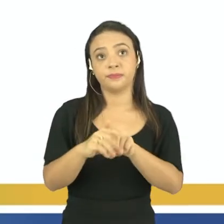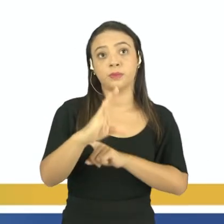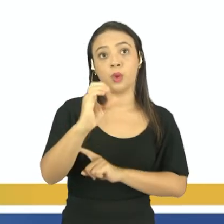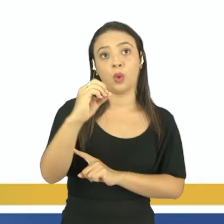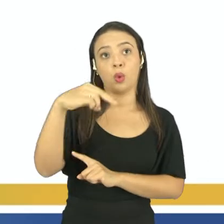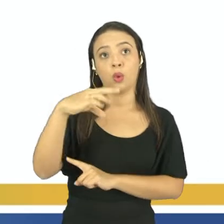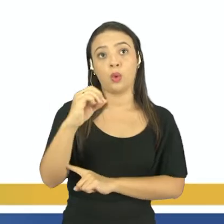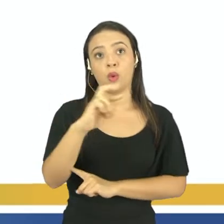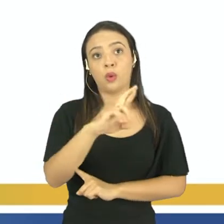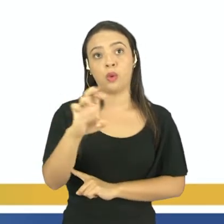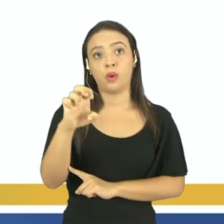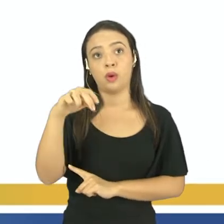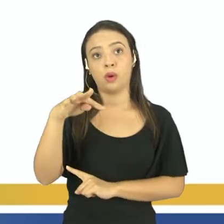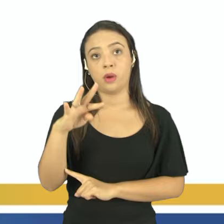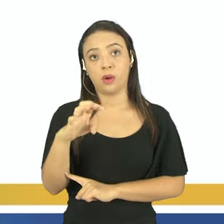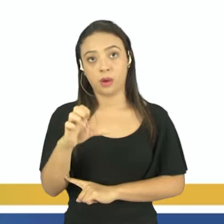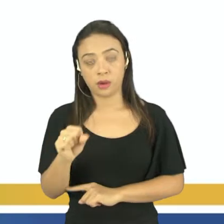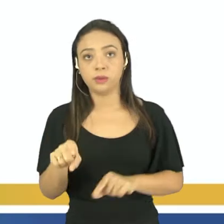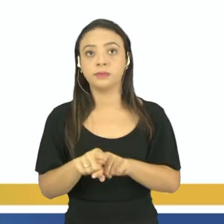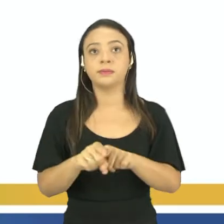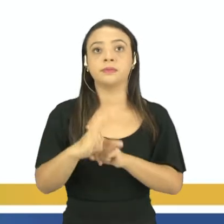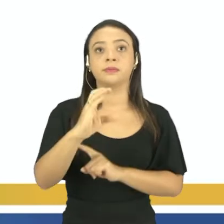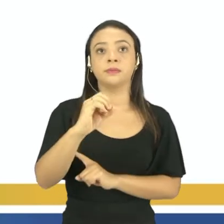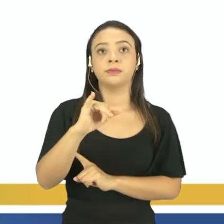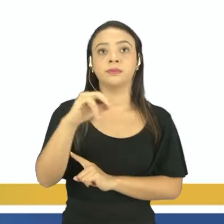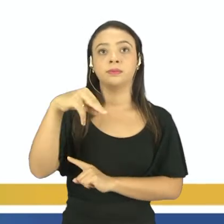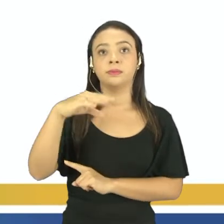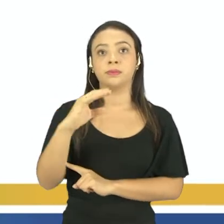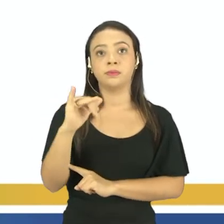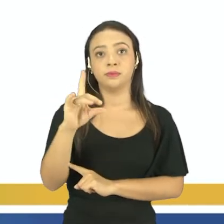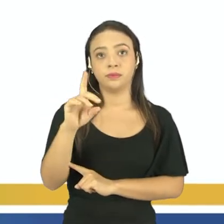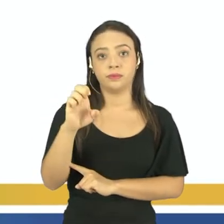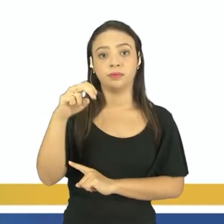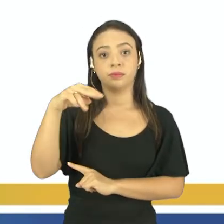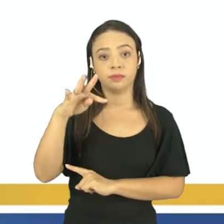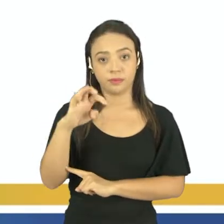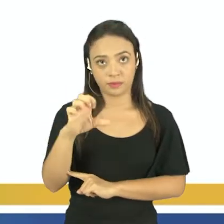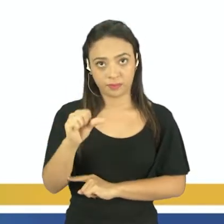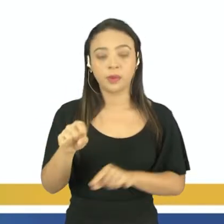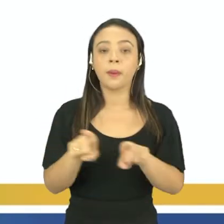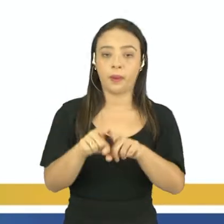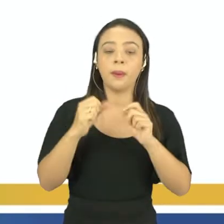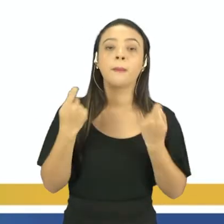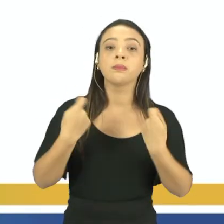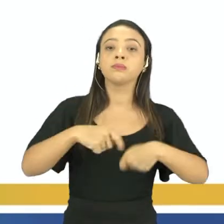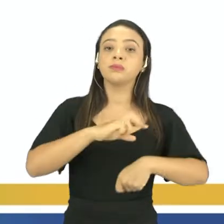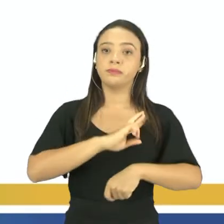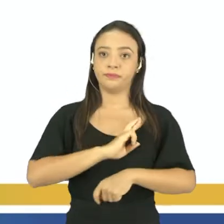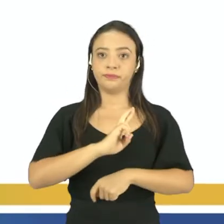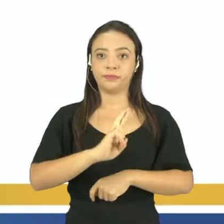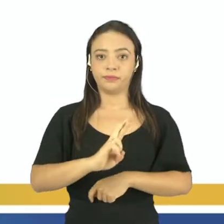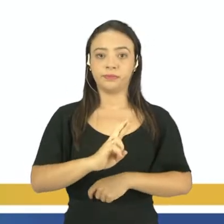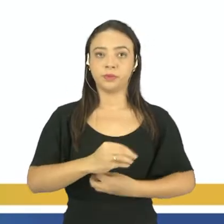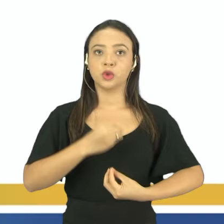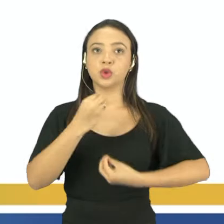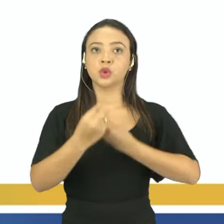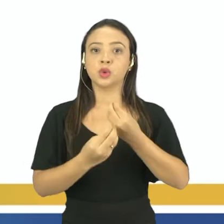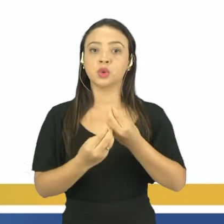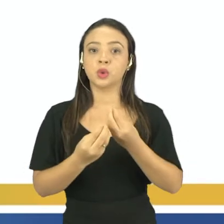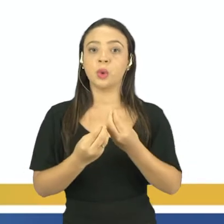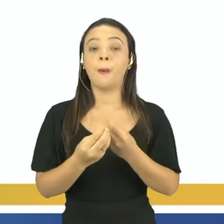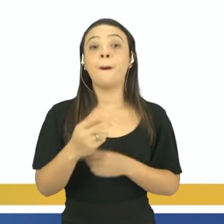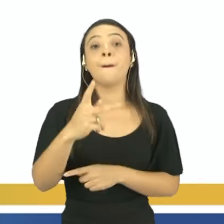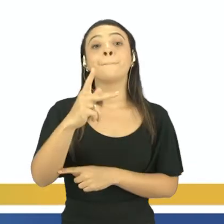coincidentes. Então, duas retas, elas podem ser representadas em um plano cartesiano, né, de forma paralela ou concorrente,